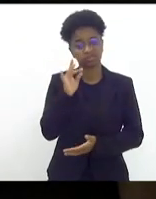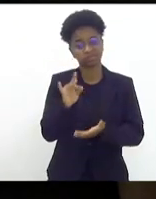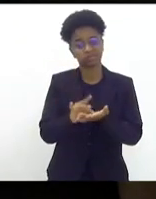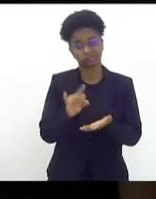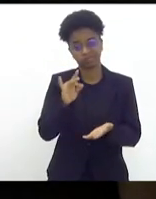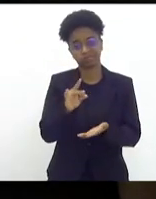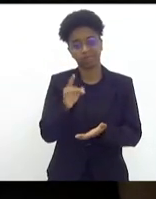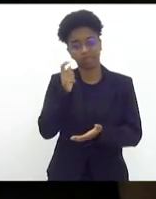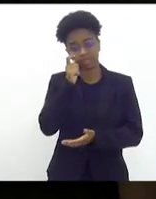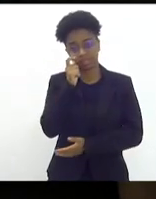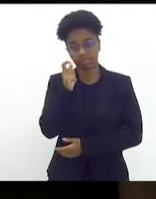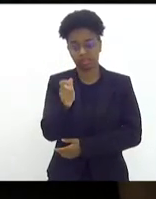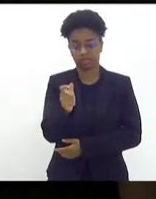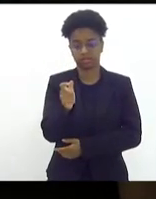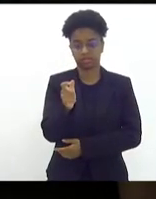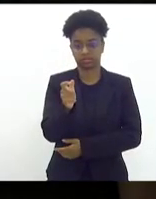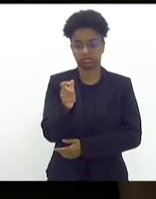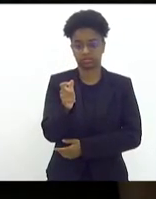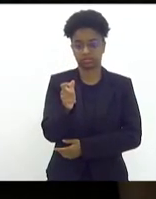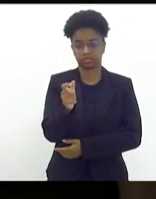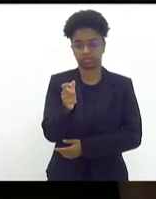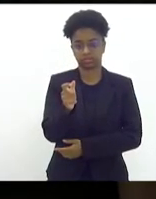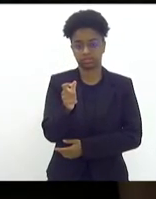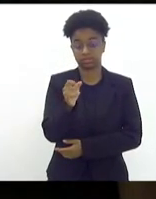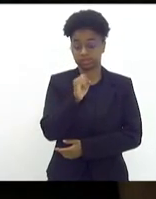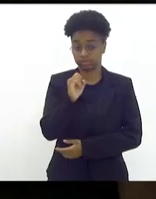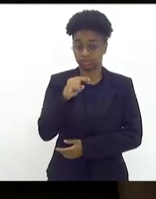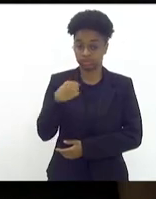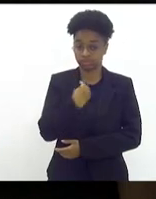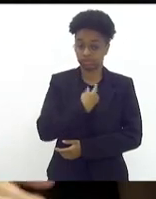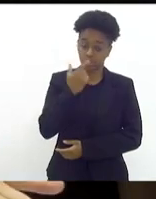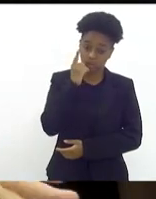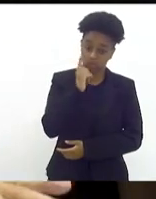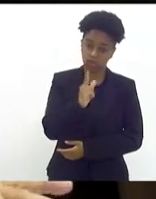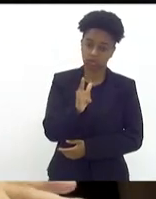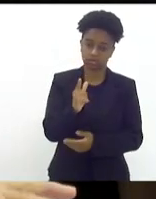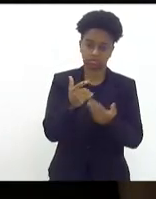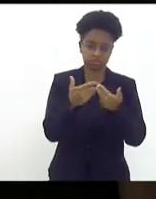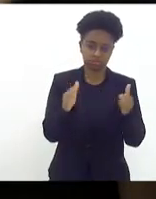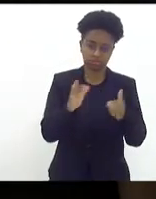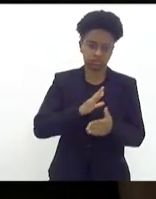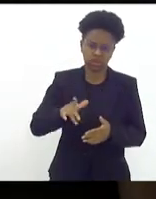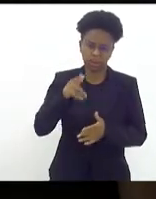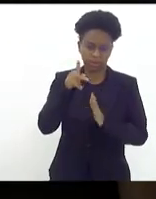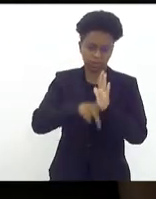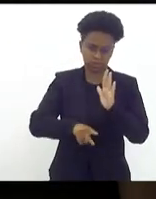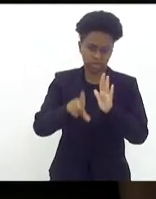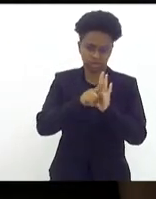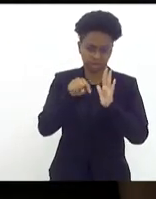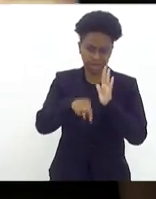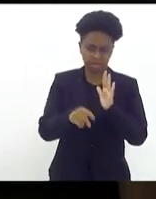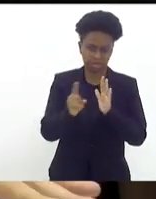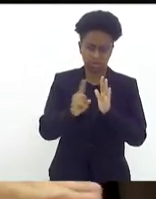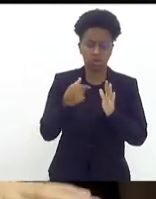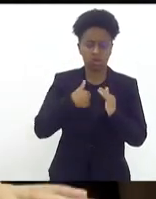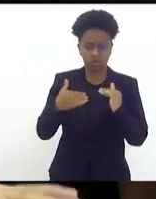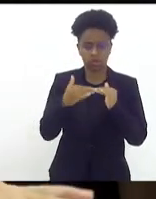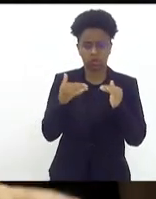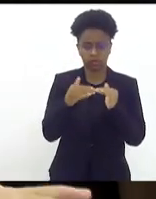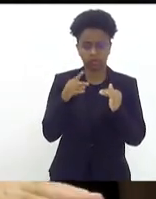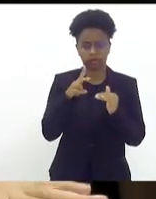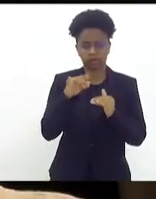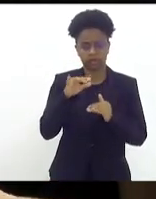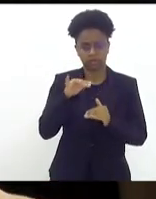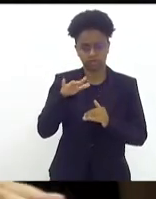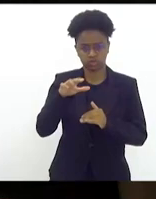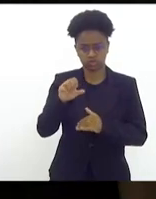realmente interessante que a gente pudesse abrir, não aqui nesse projeto, eu estou concordando com o deputado Vinícius, em gênero, número,